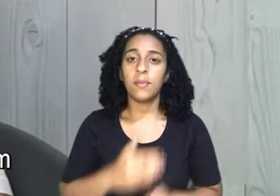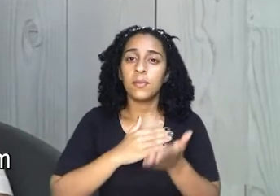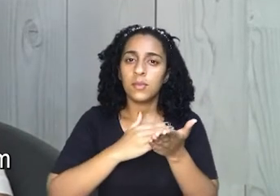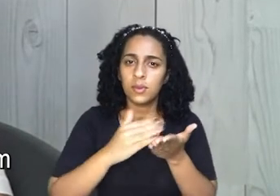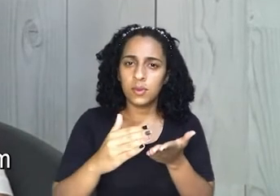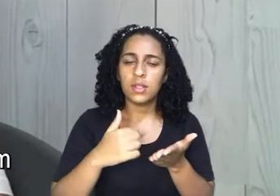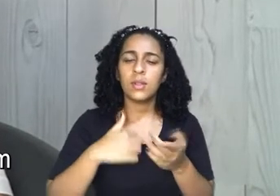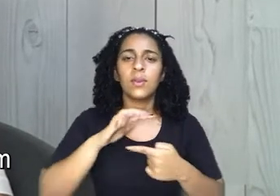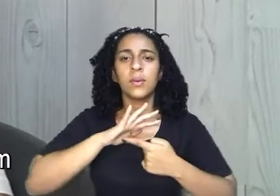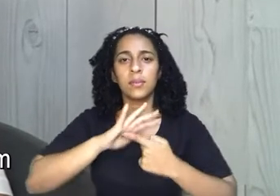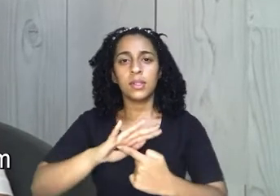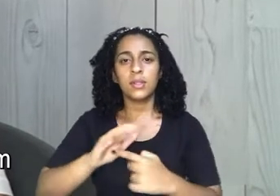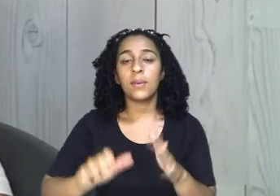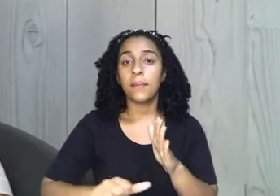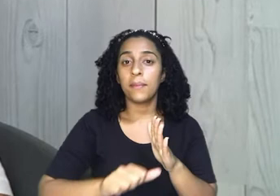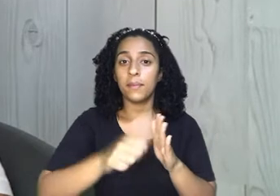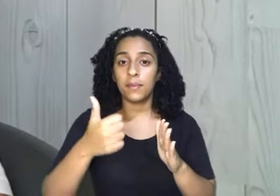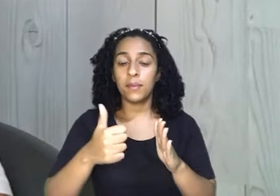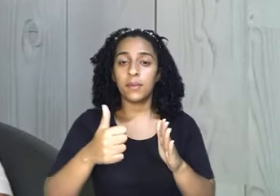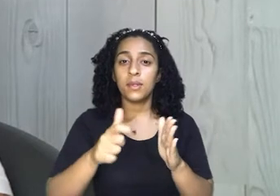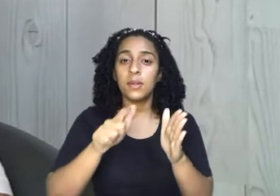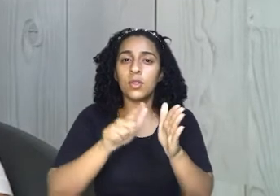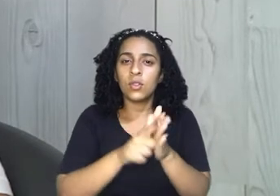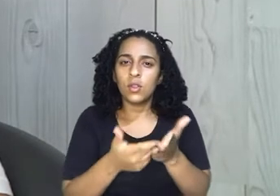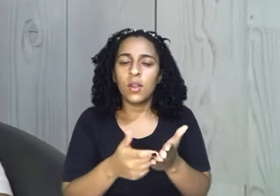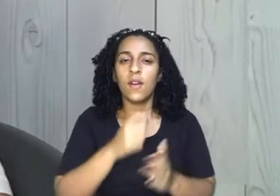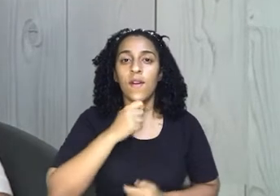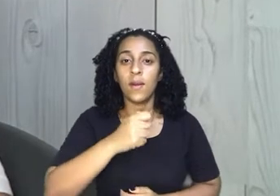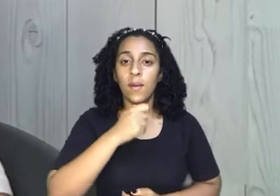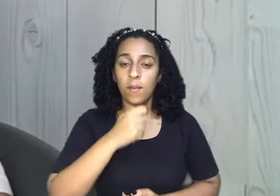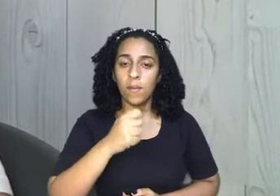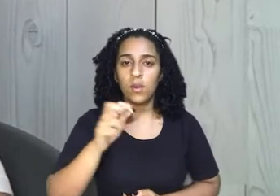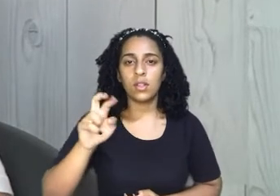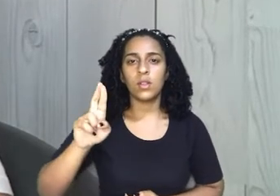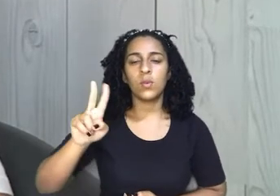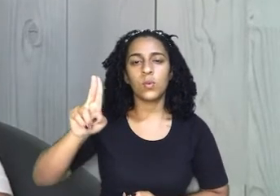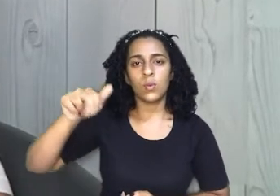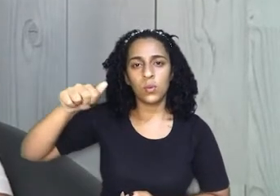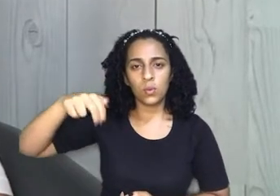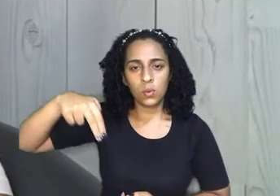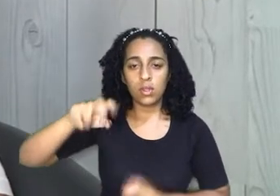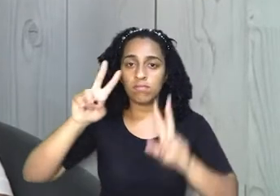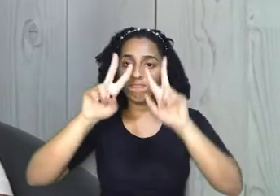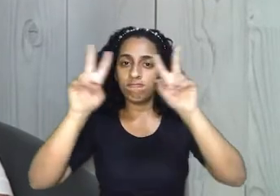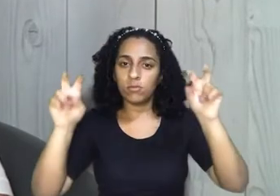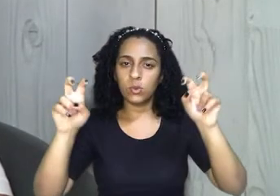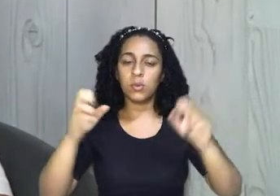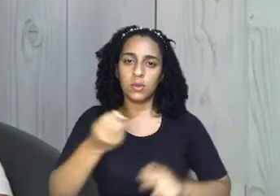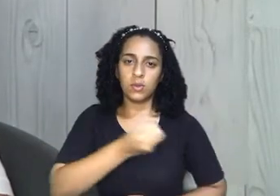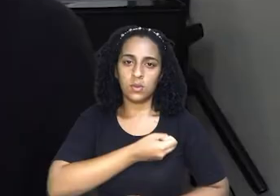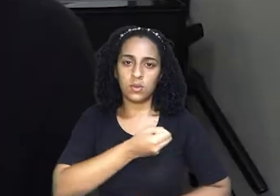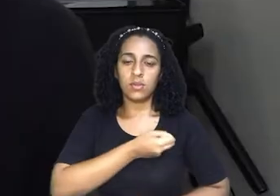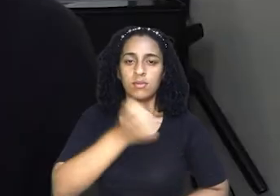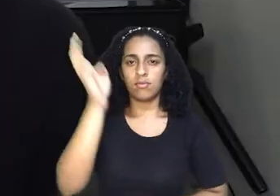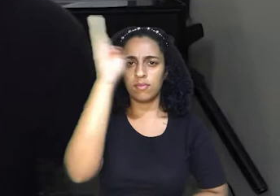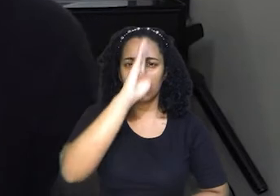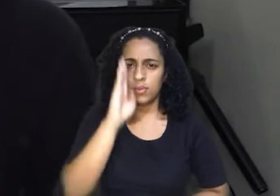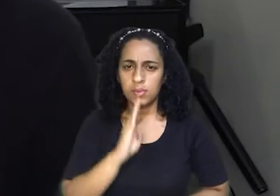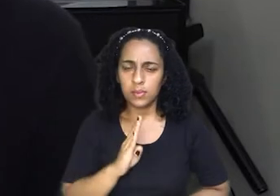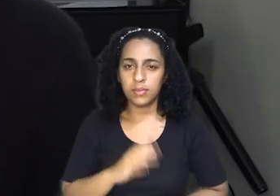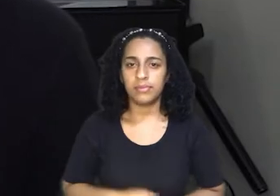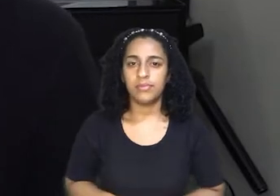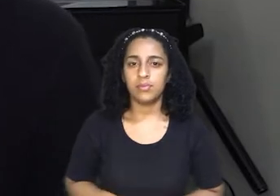apresentamos a primeira parte de uma reportagem produzida pelo nosso repórter Rua Madeira sobre a questão dos dados no Brasil